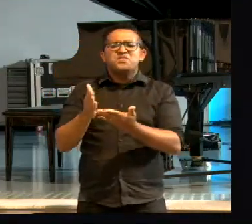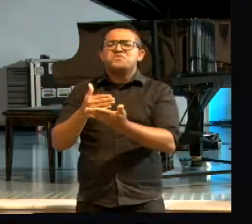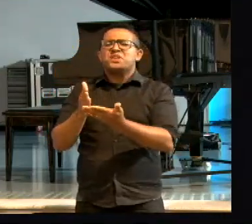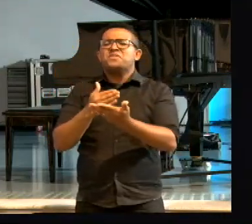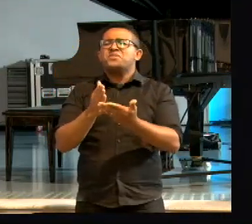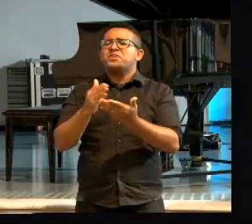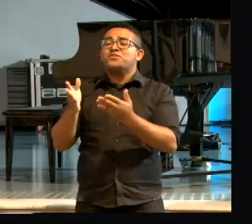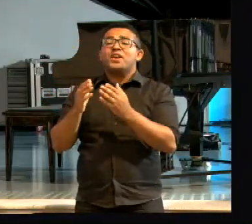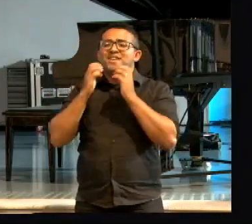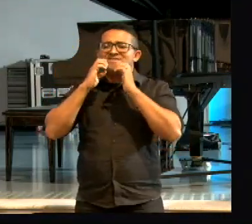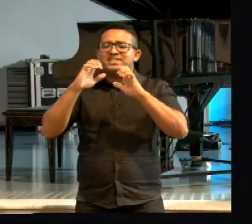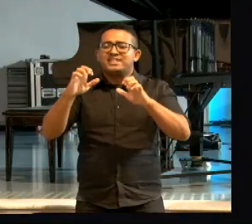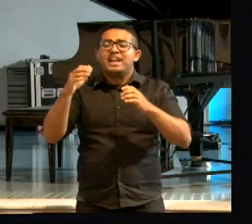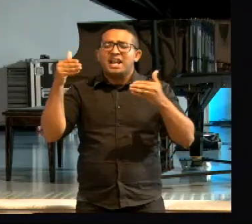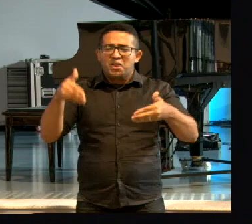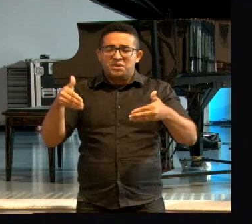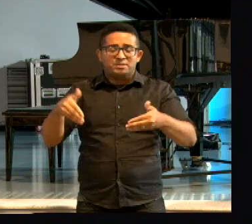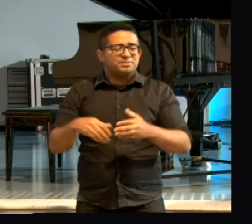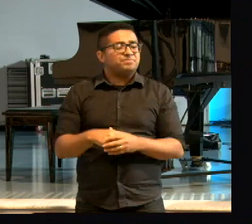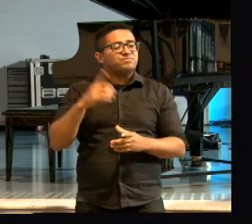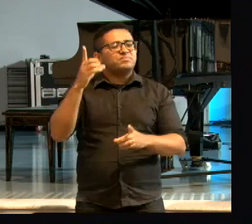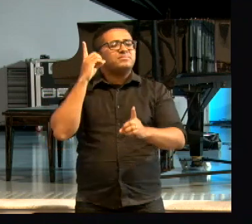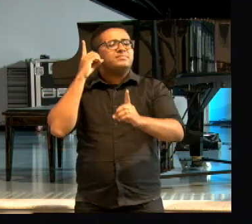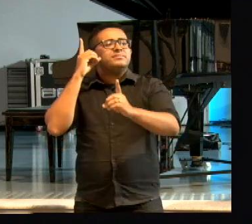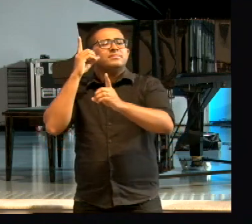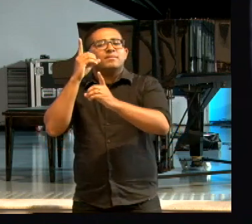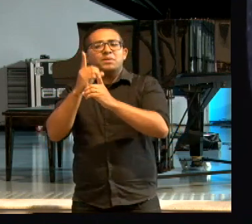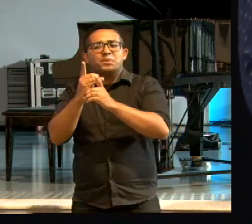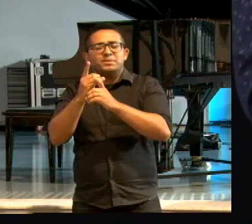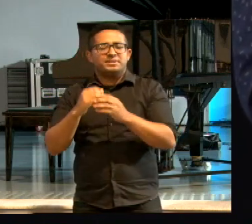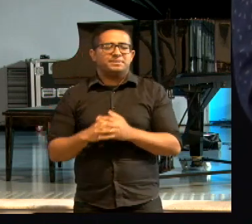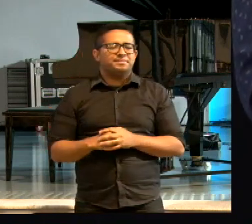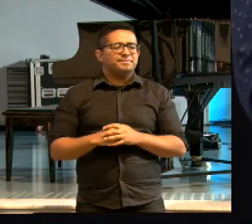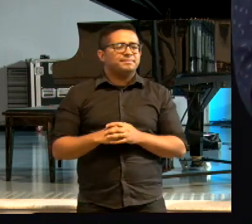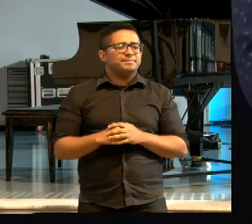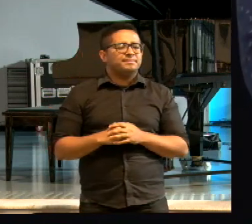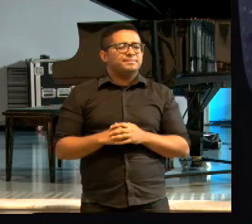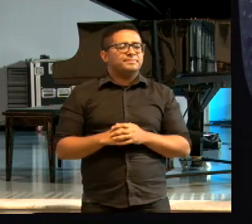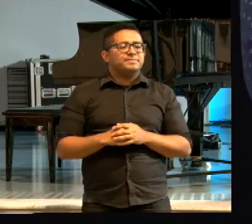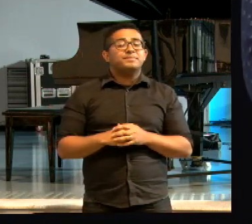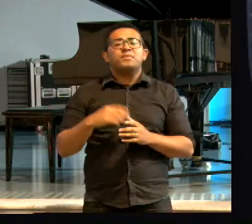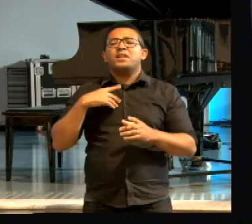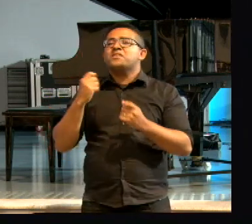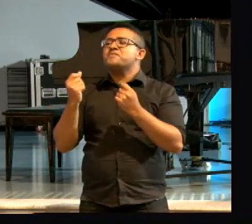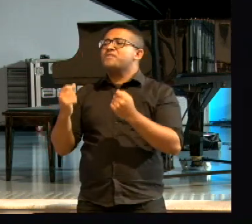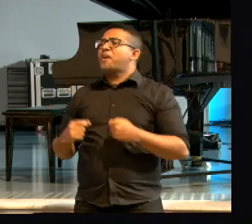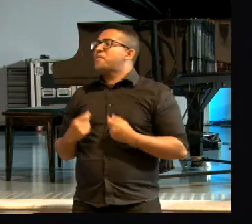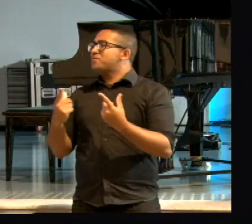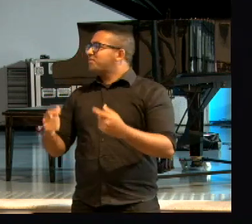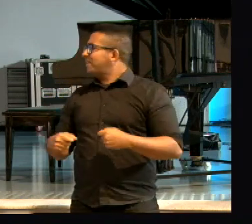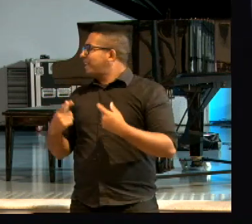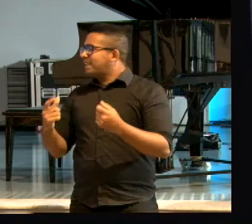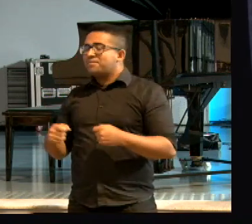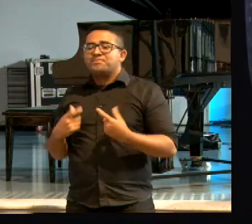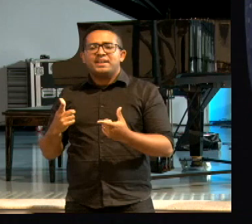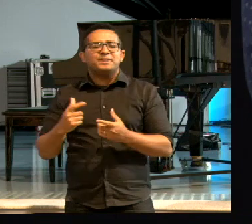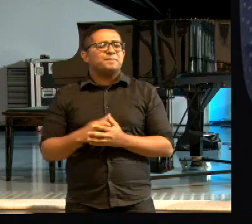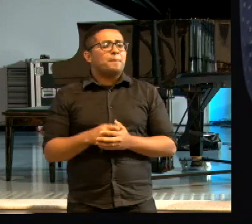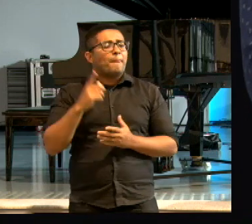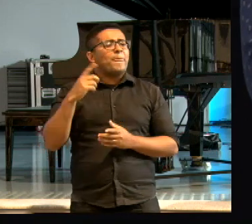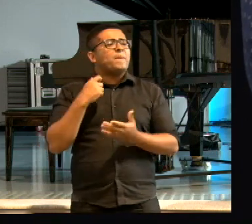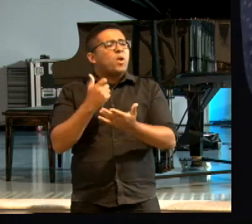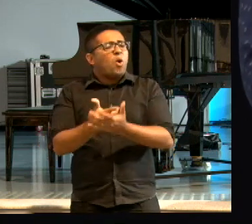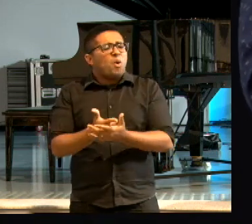for, até hoje, você vai encontrar à venda, à disposição para que você compre e